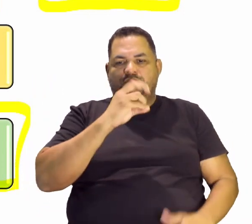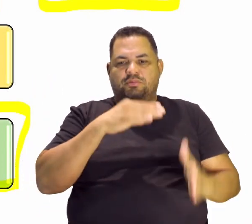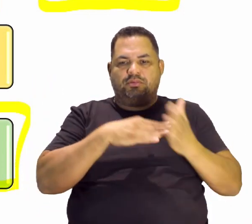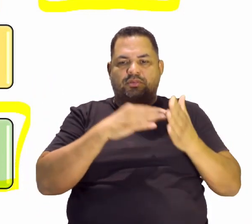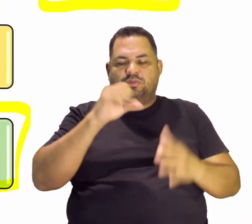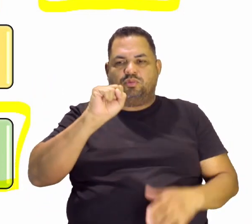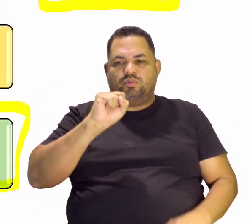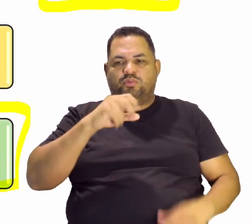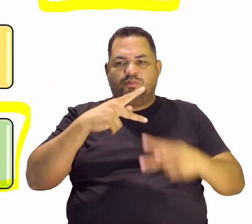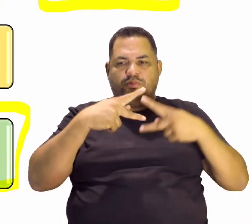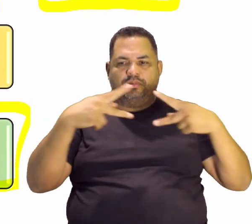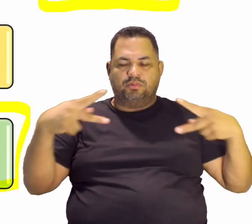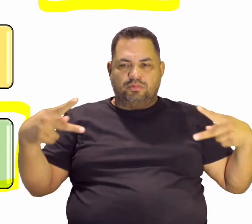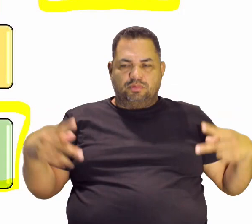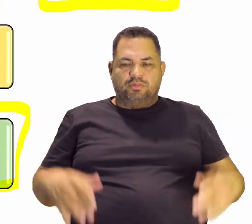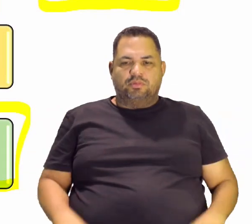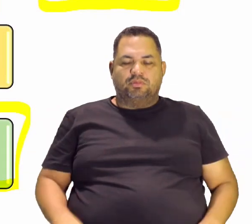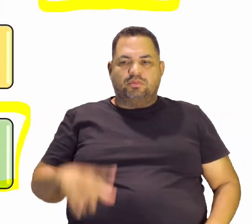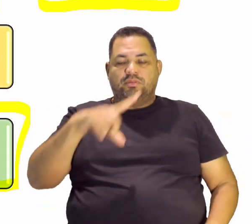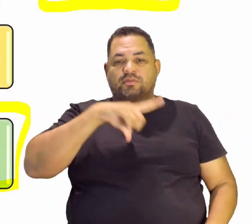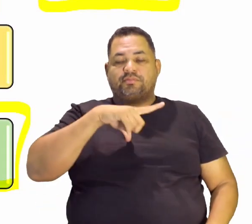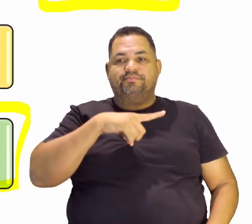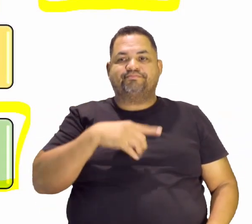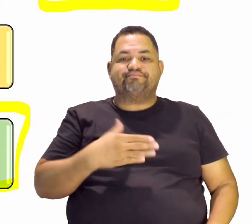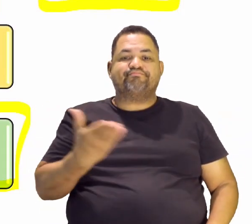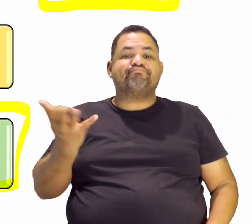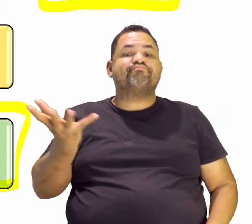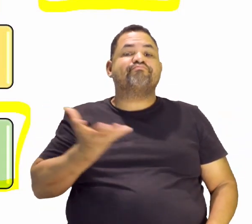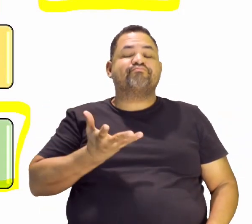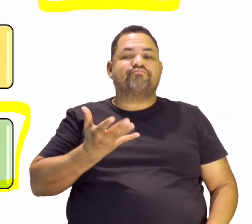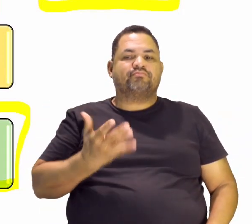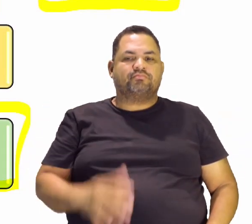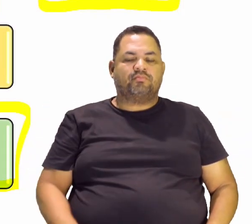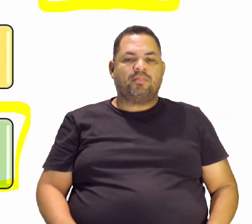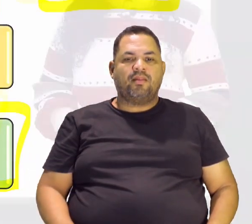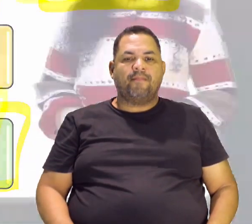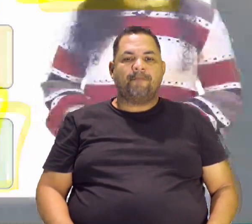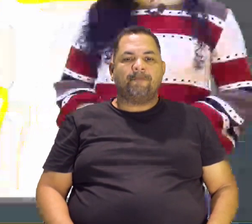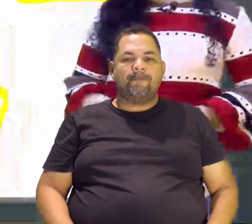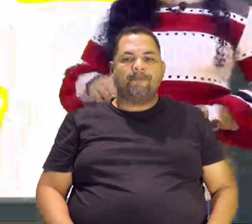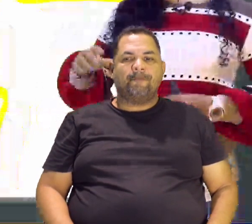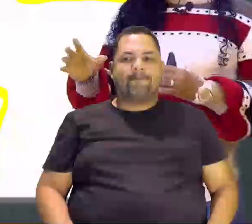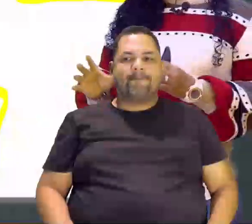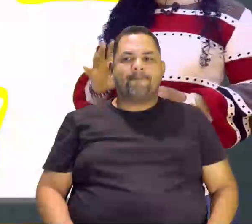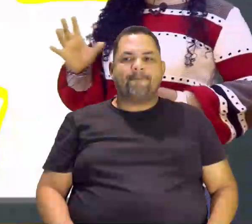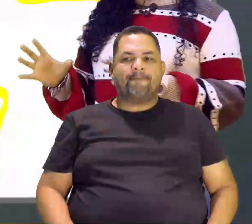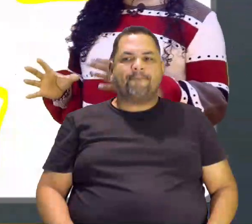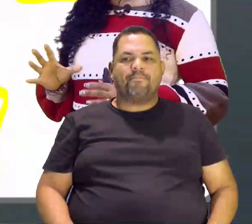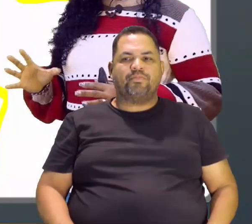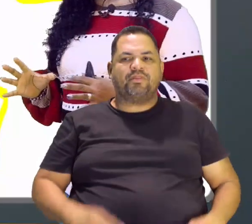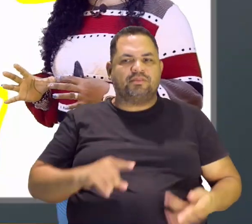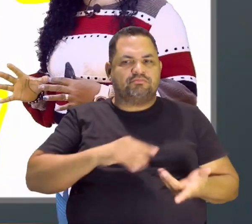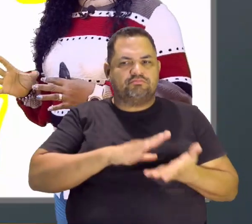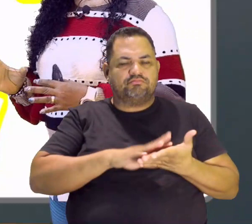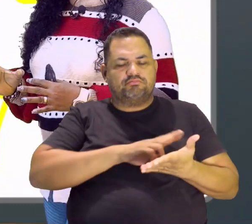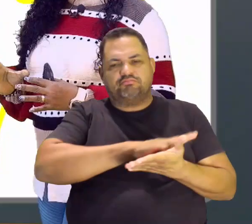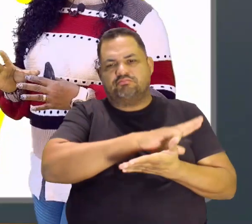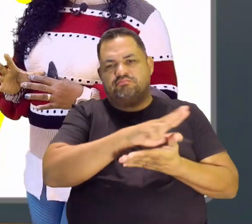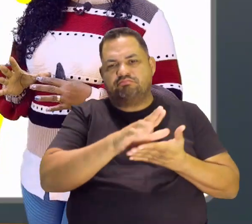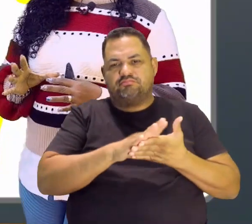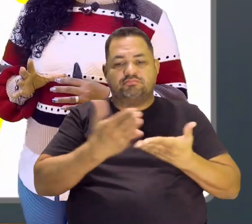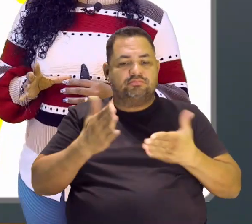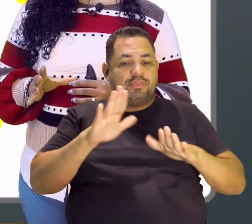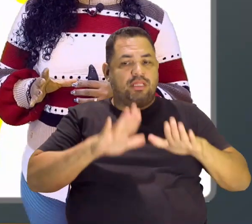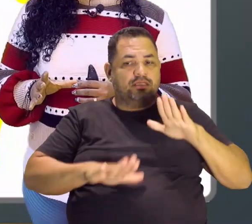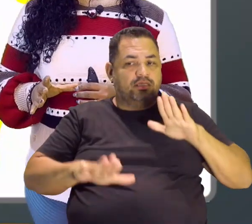proteínas, certo? E aí vem aqui comigo. Nossa, prof, é muita utilização, né? E variáveis, depende aí da demanda de